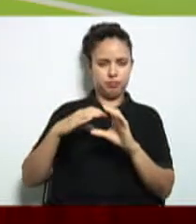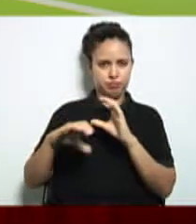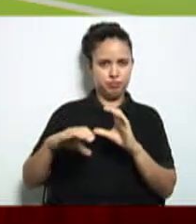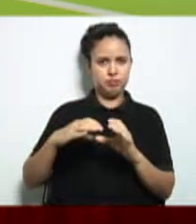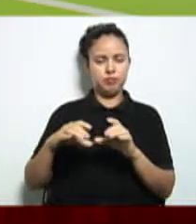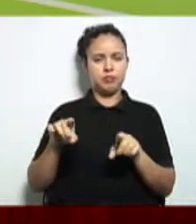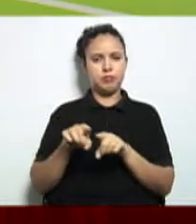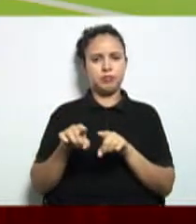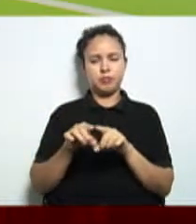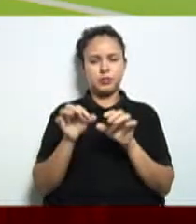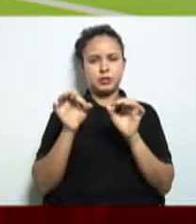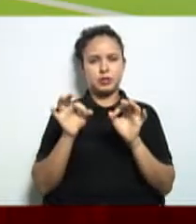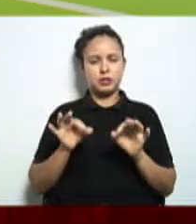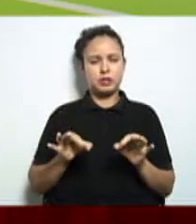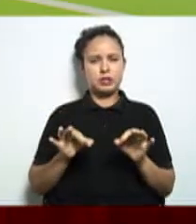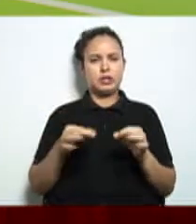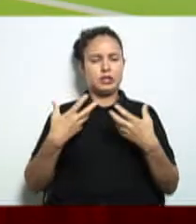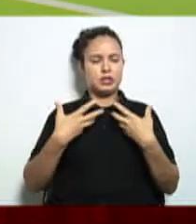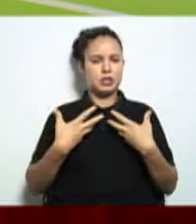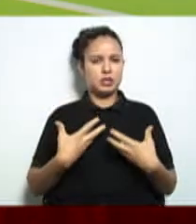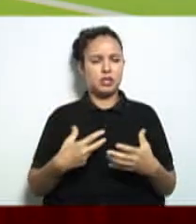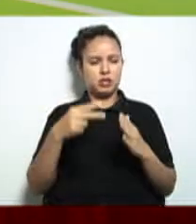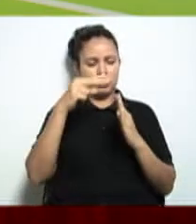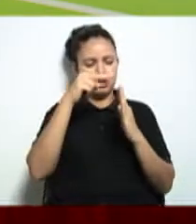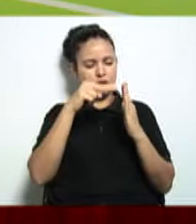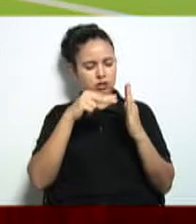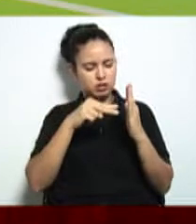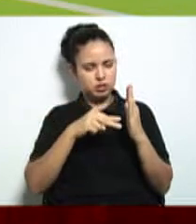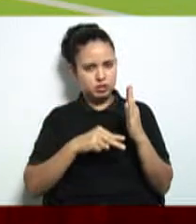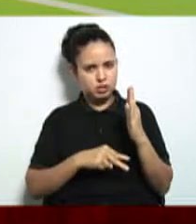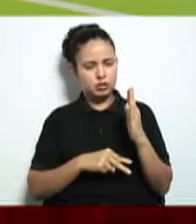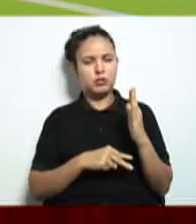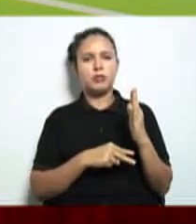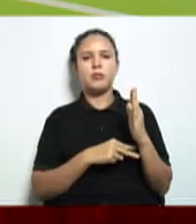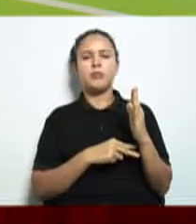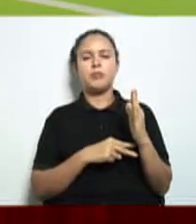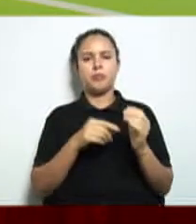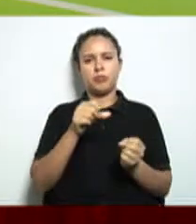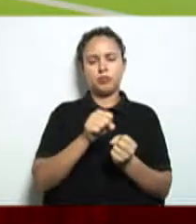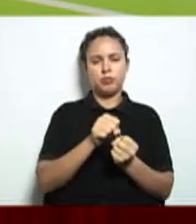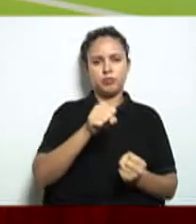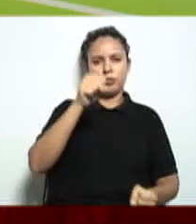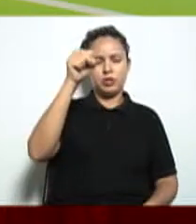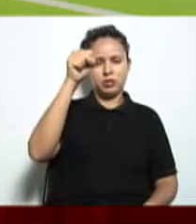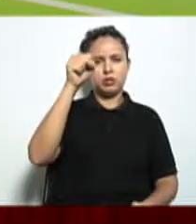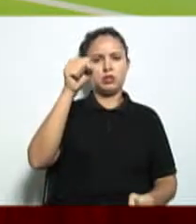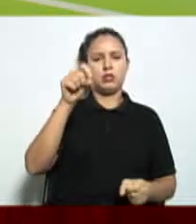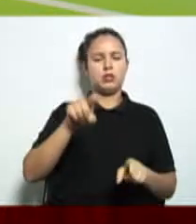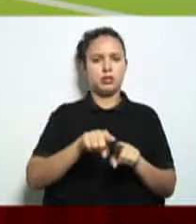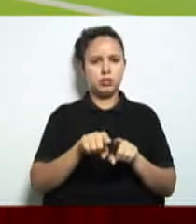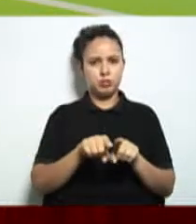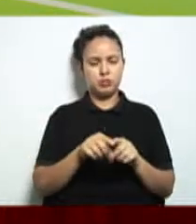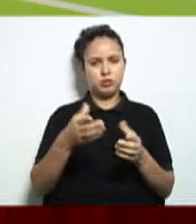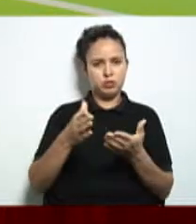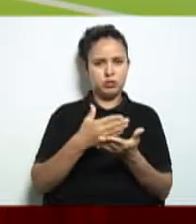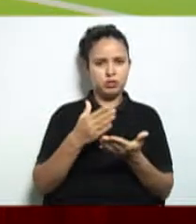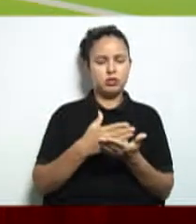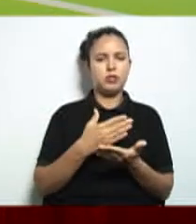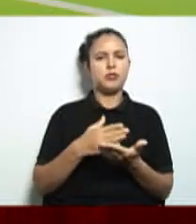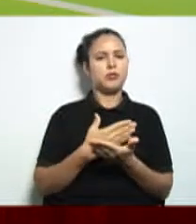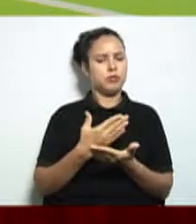a concisão, para não ficar cansativo. Já pensou? Você pega... É diferente você ler um banner de você ler um livro de 400